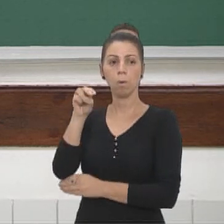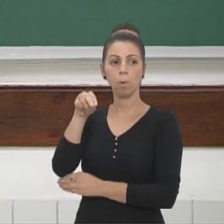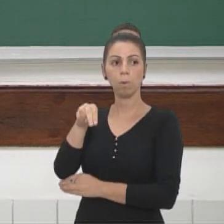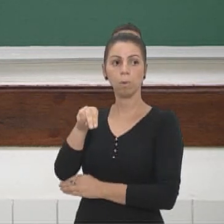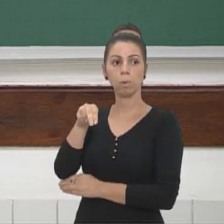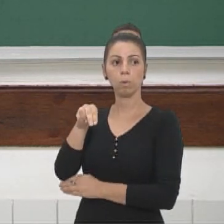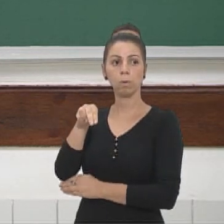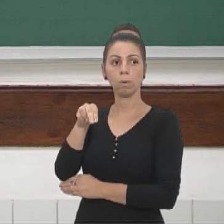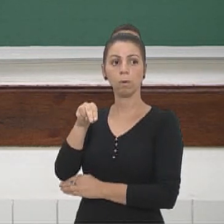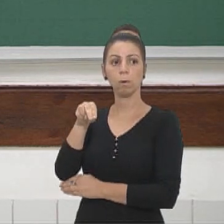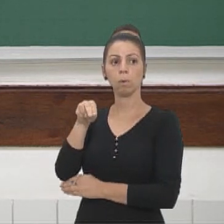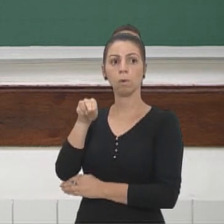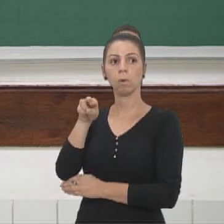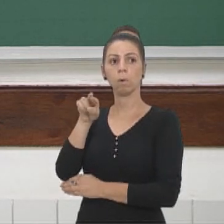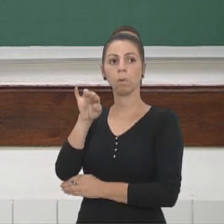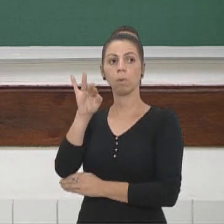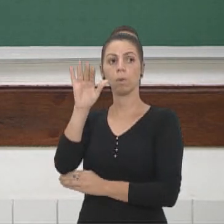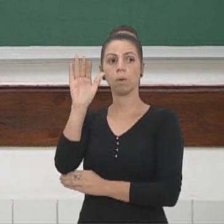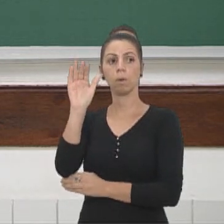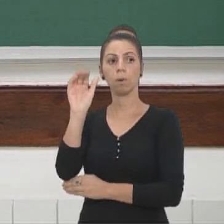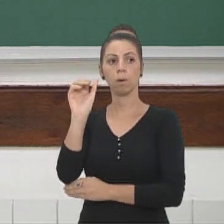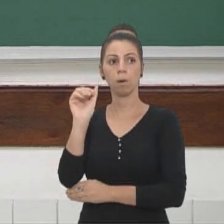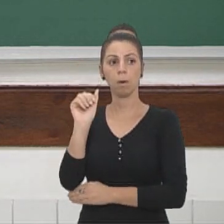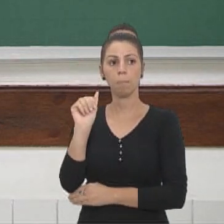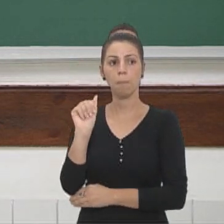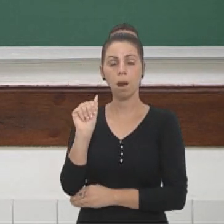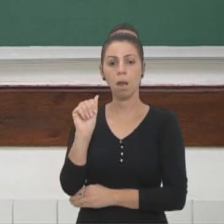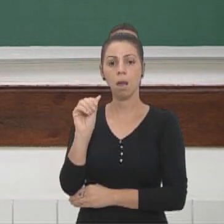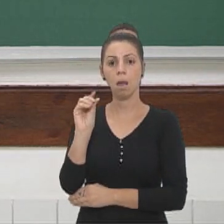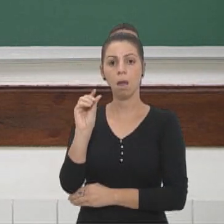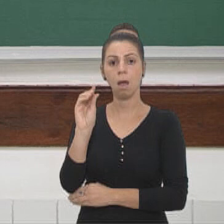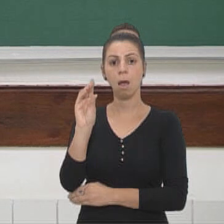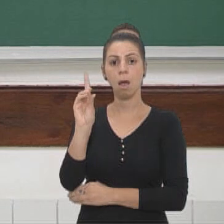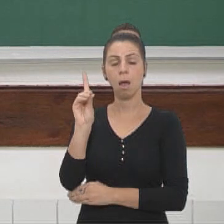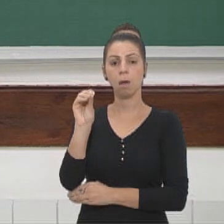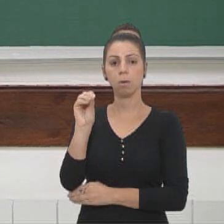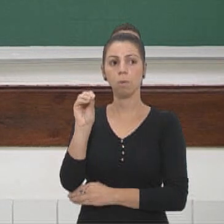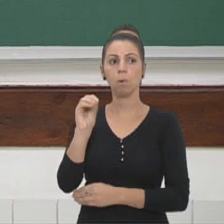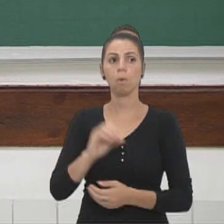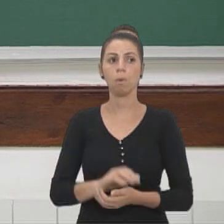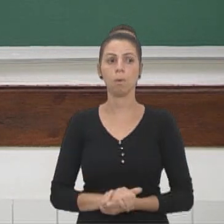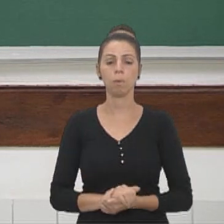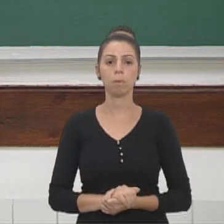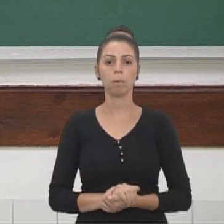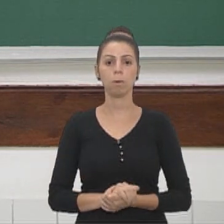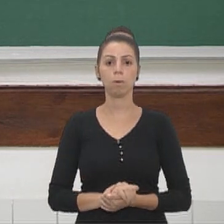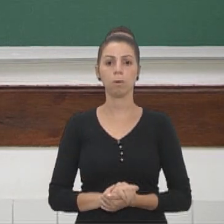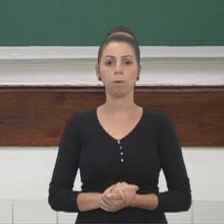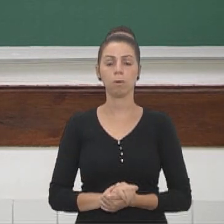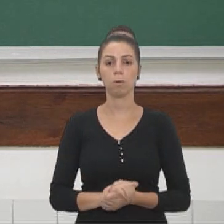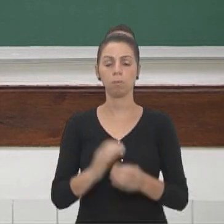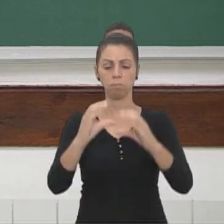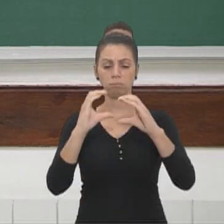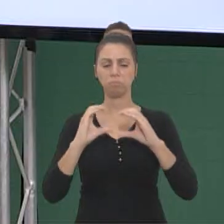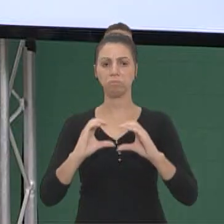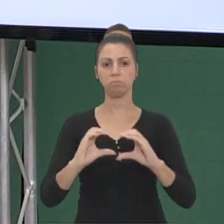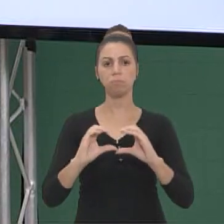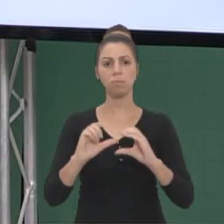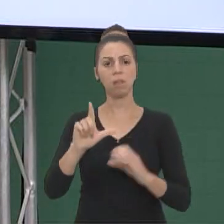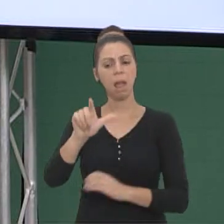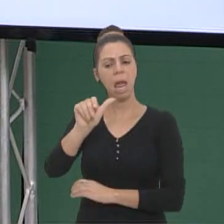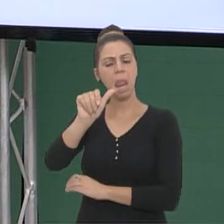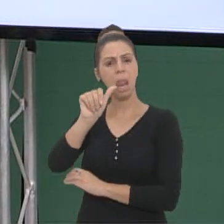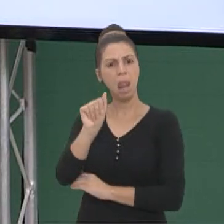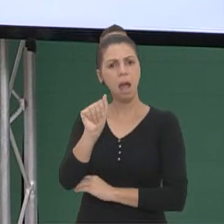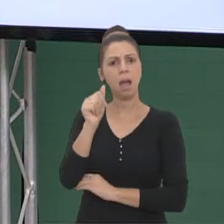iluminação, que sabe tem a ver com postes de luzes. Sonrisa, olha que interessante, la sonrisa,